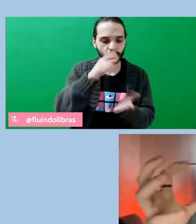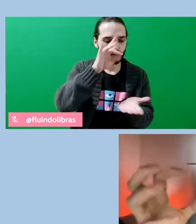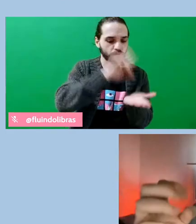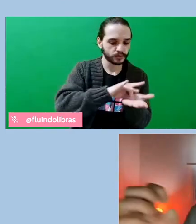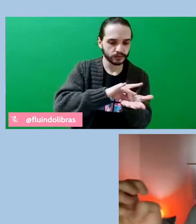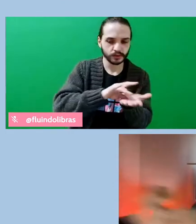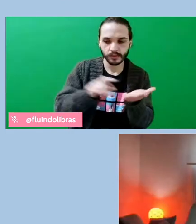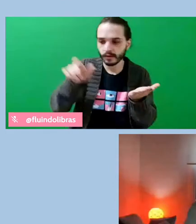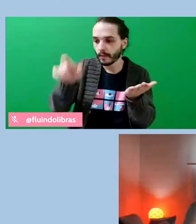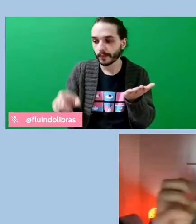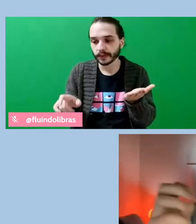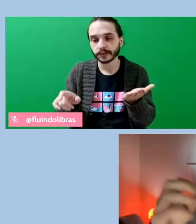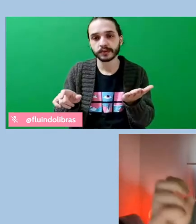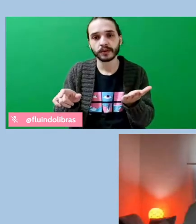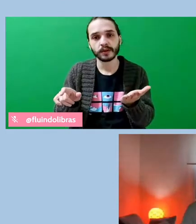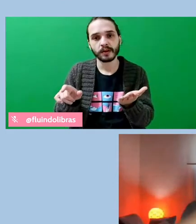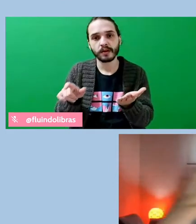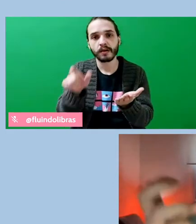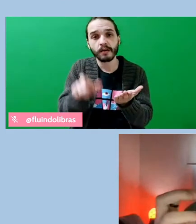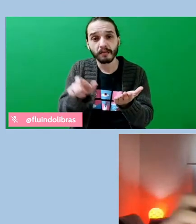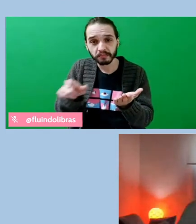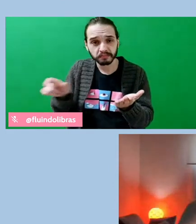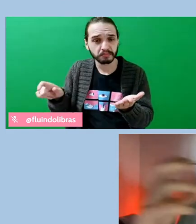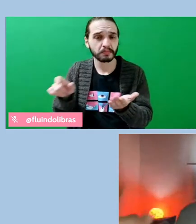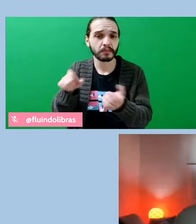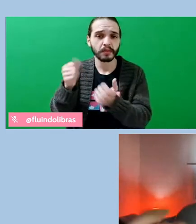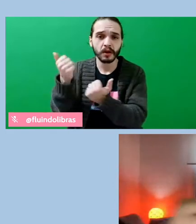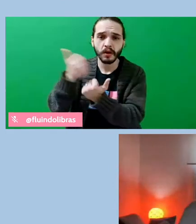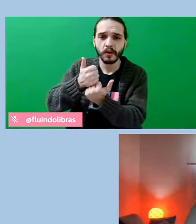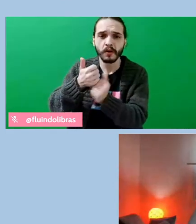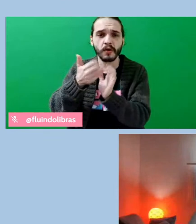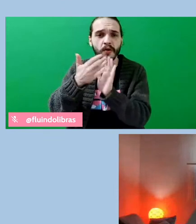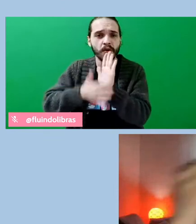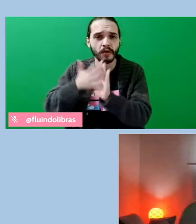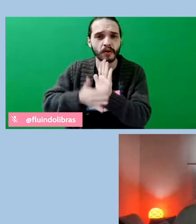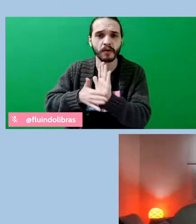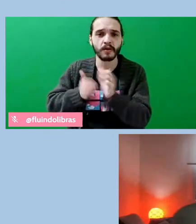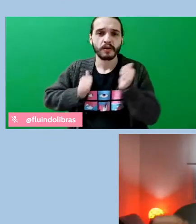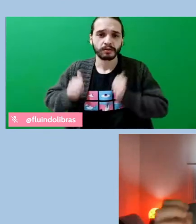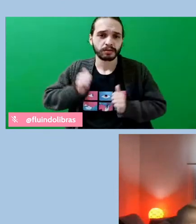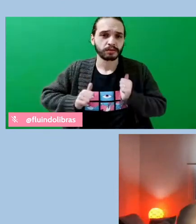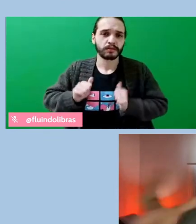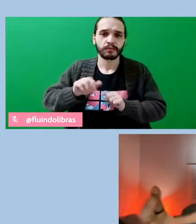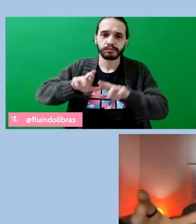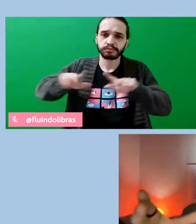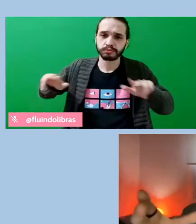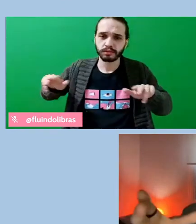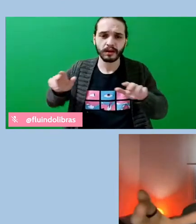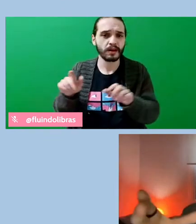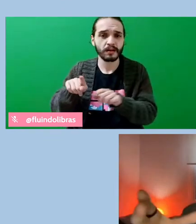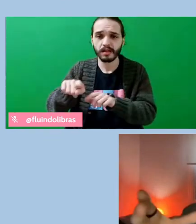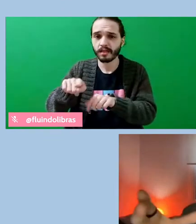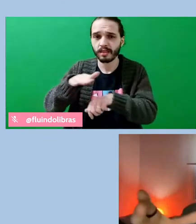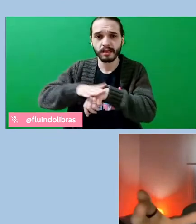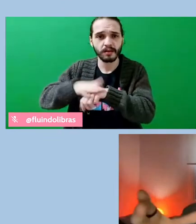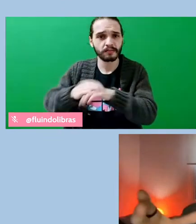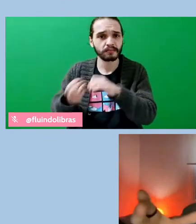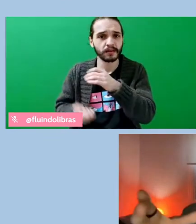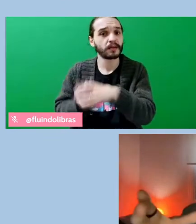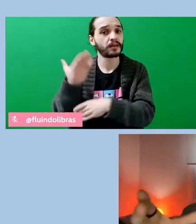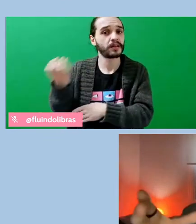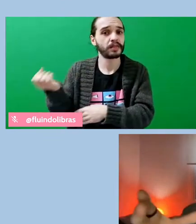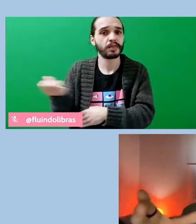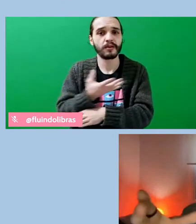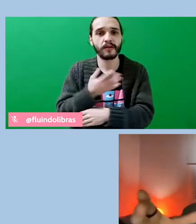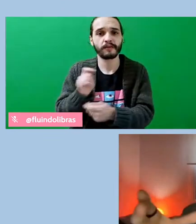né? Seja o autor, seja o roteirista, seja o roteirista diretor, seja um ator, seja uma atriz, é aí que surge. Então, não tem como